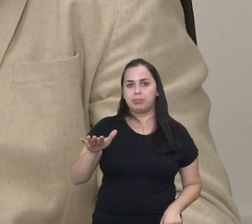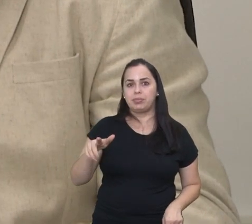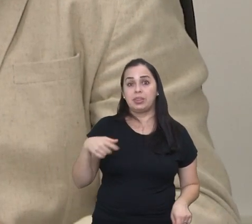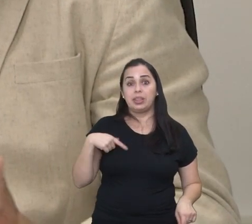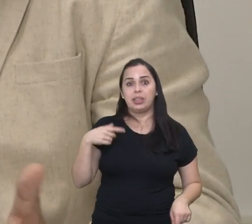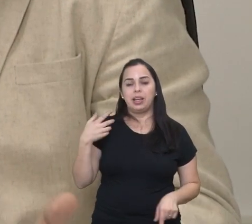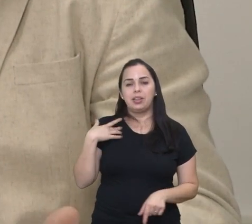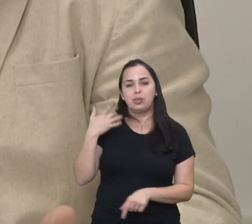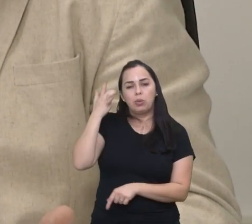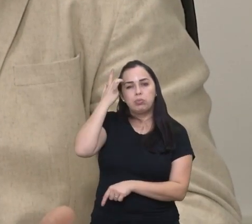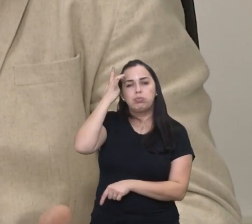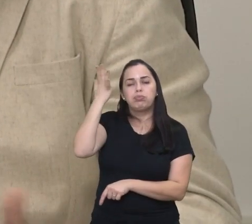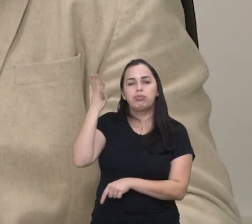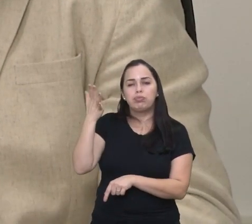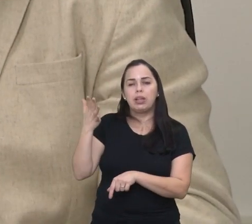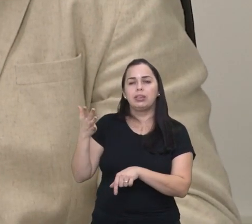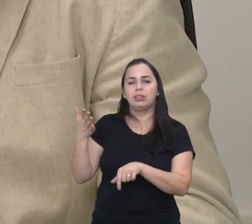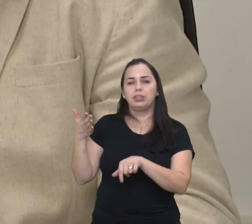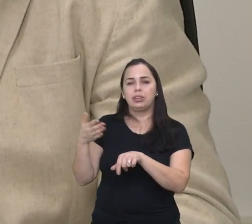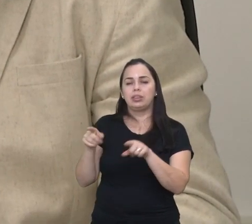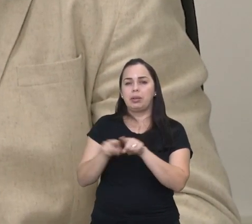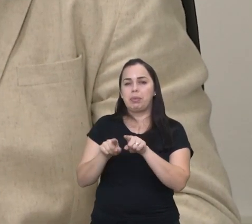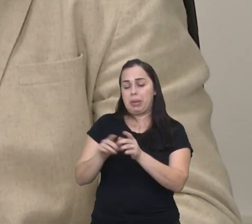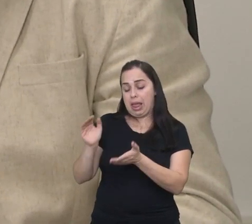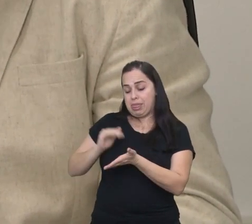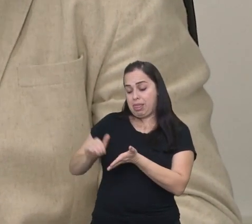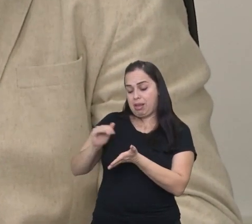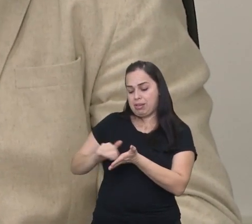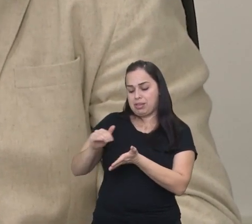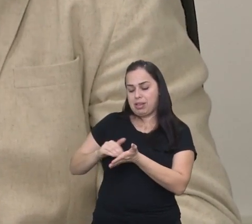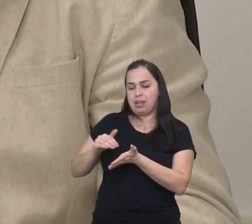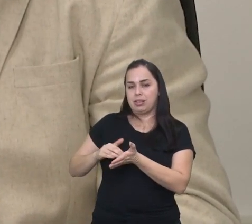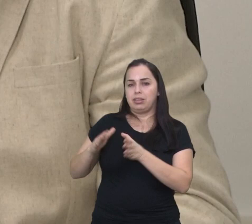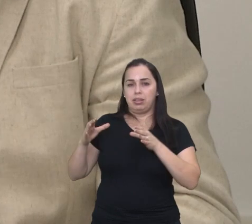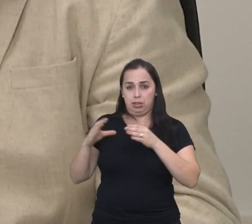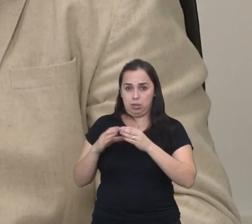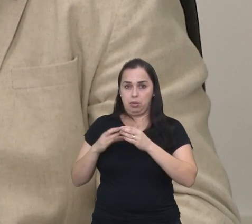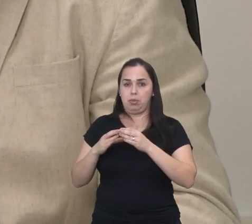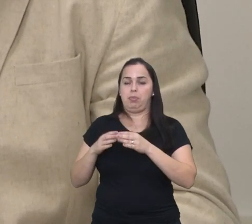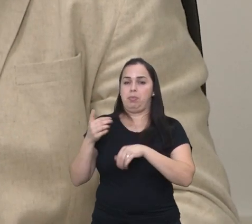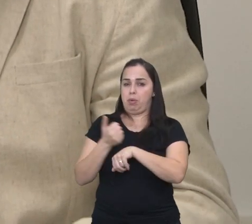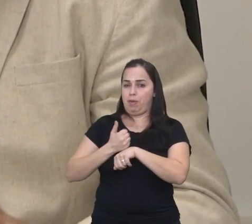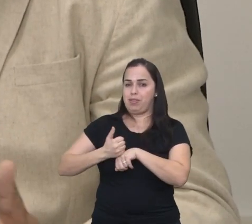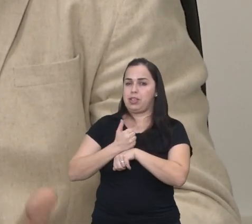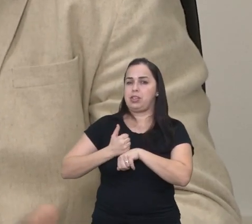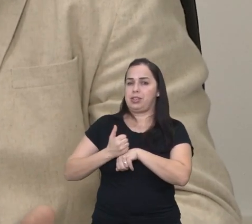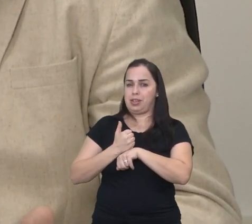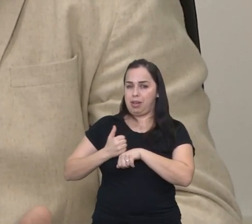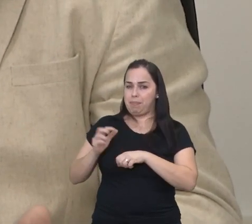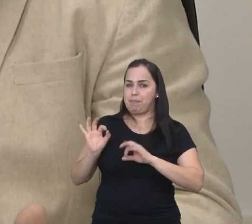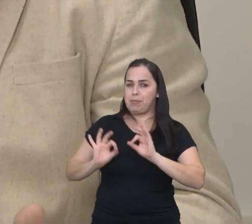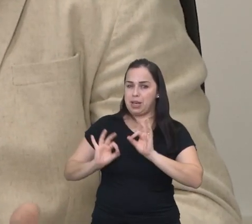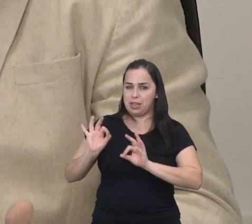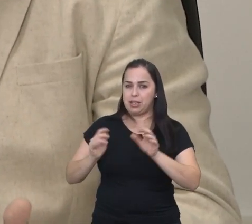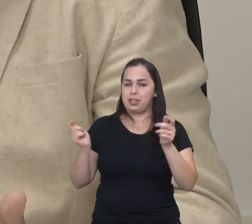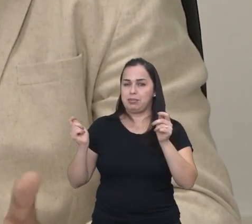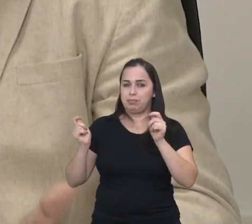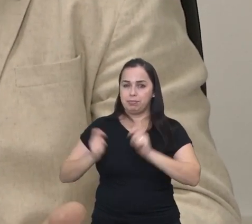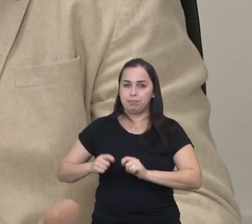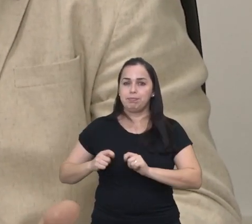tenha essa facilidade, né? E a Secretaria da Saúde, ela tem pessoas ali, profissionais muito bem preparadas,